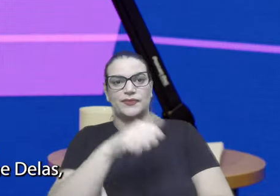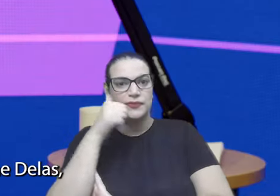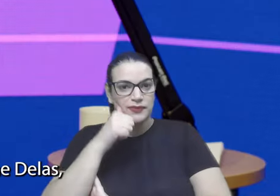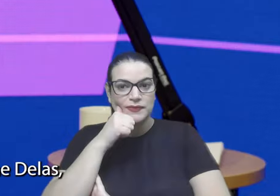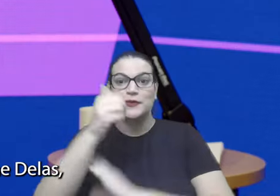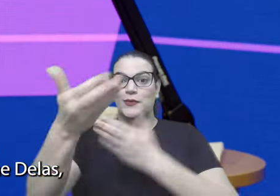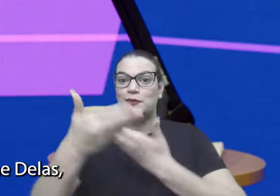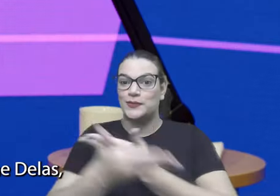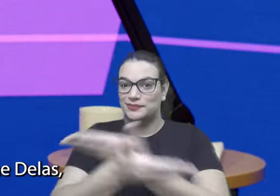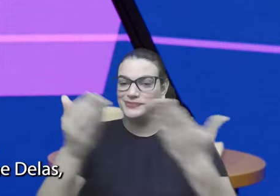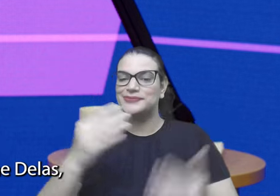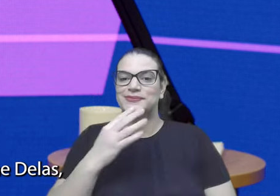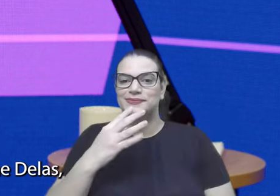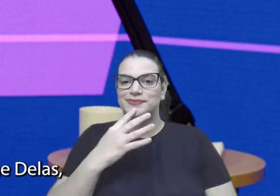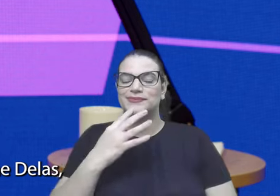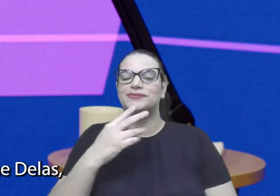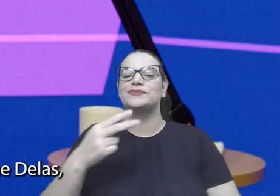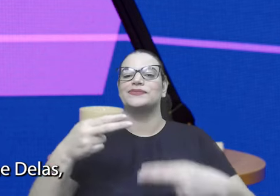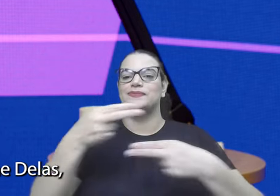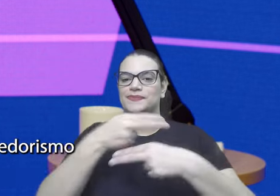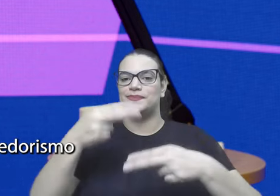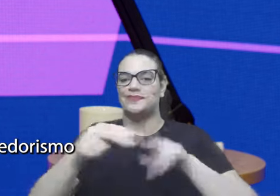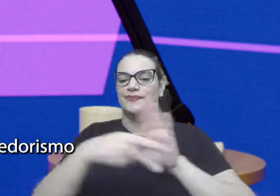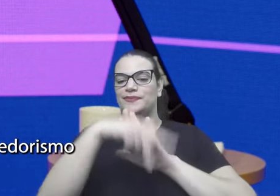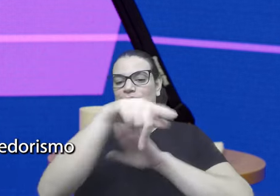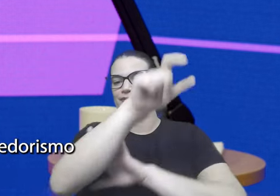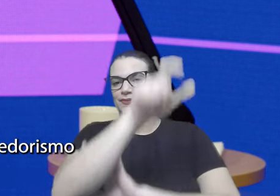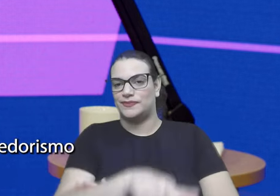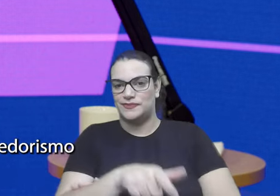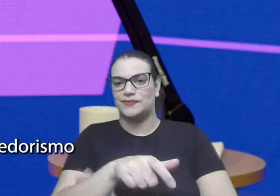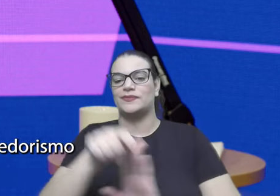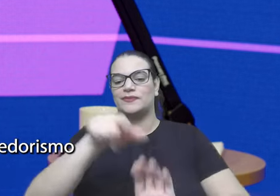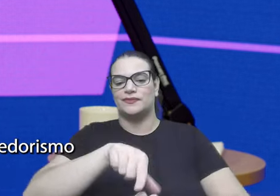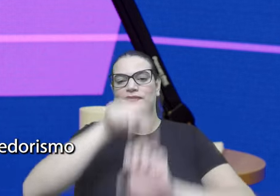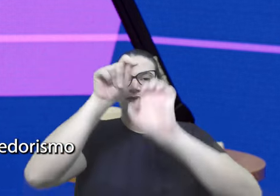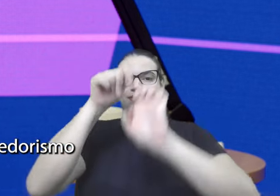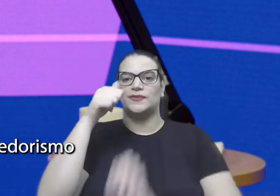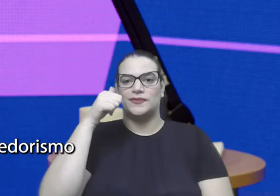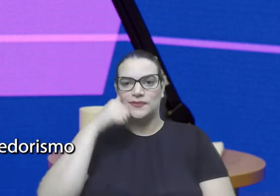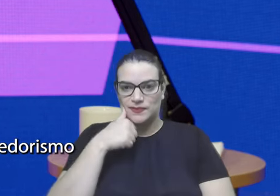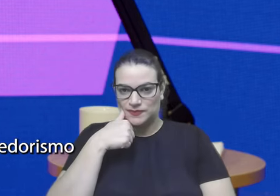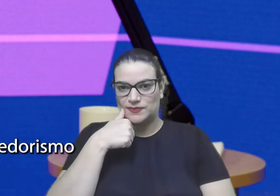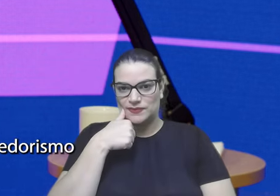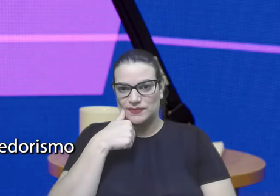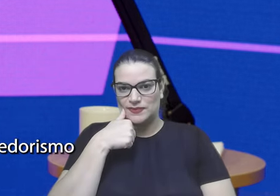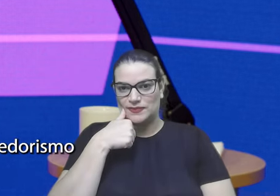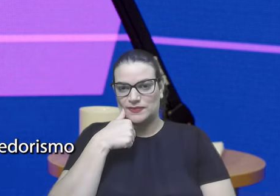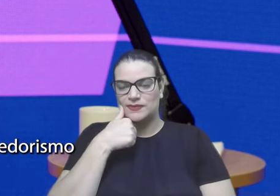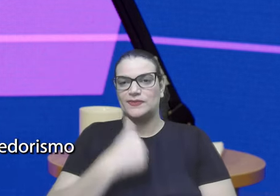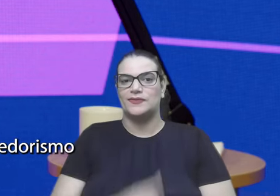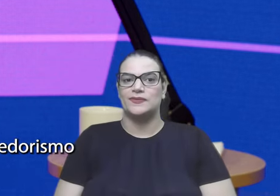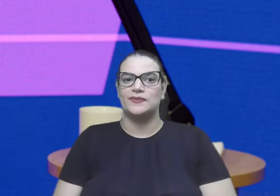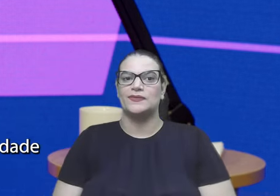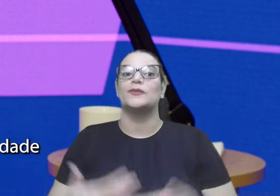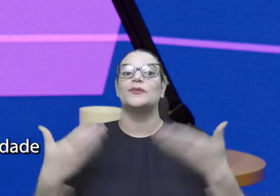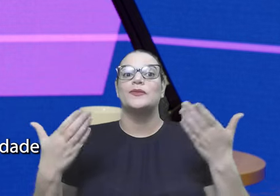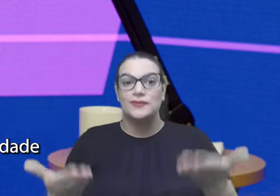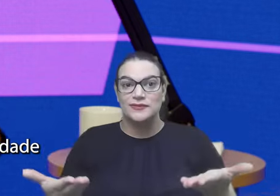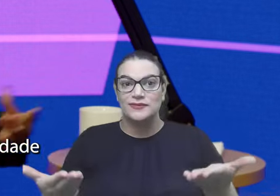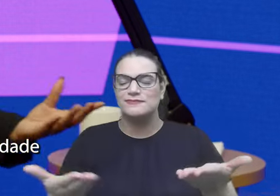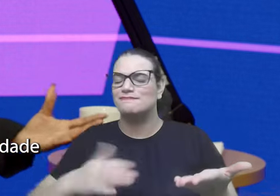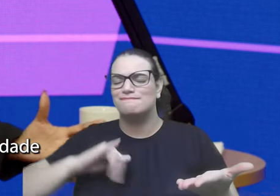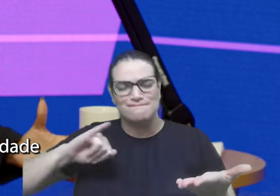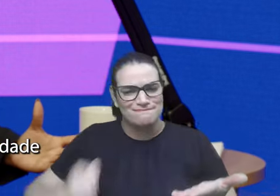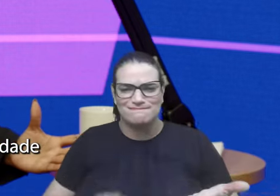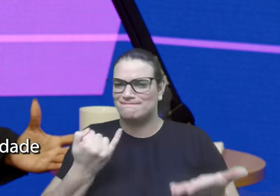e a gente convida vocês para conhecer o programa sebra delas que é um programa de empreendedorismo para as mulheres então ó